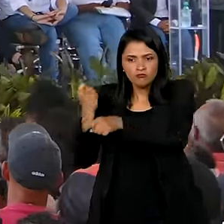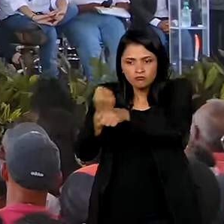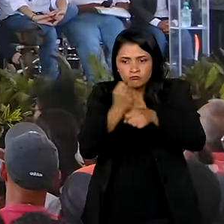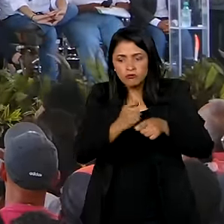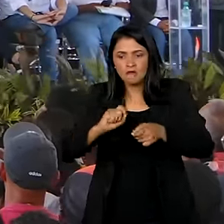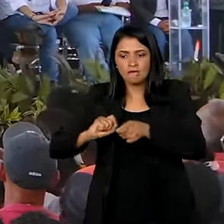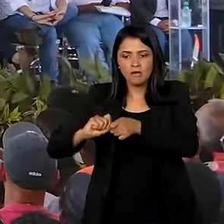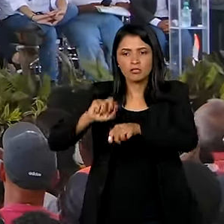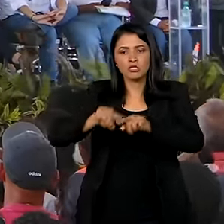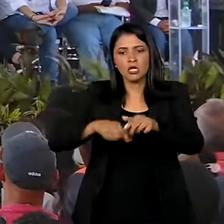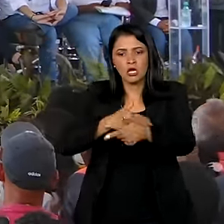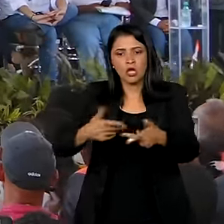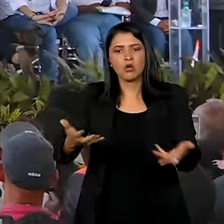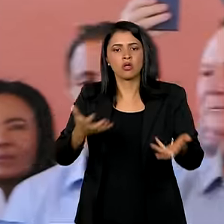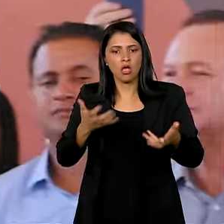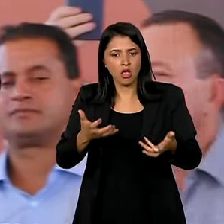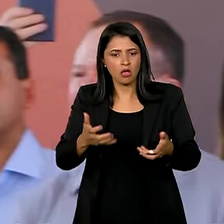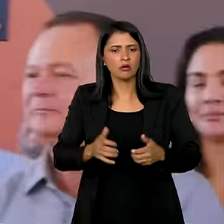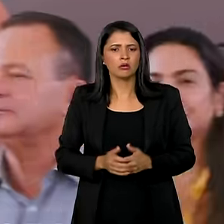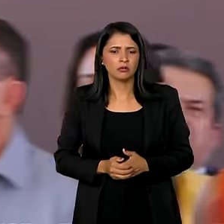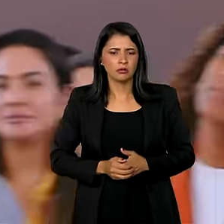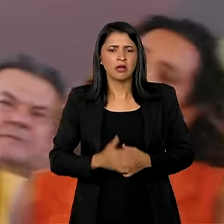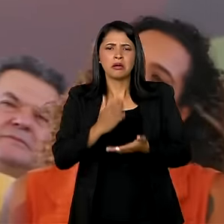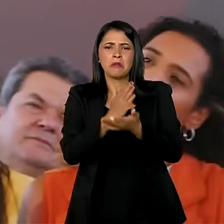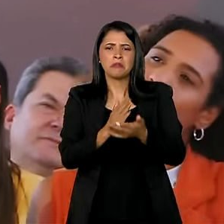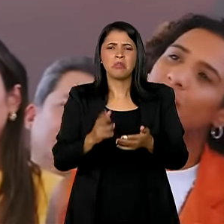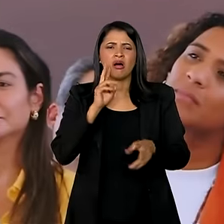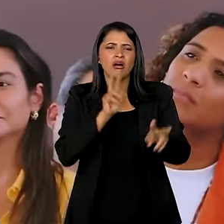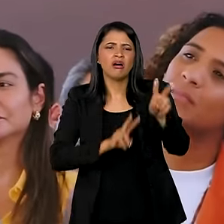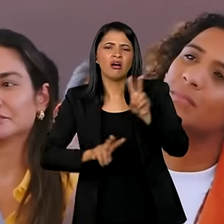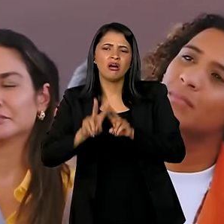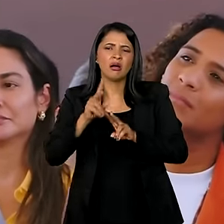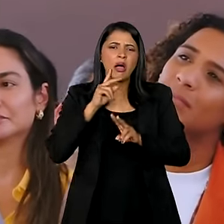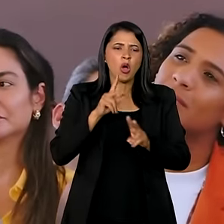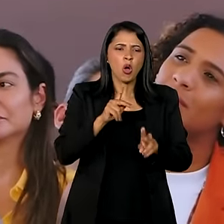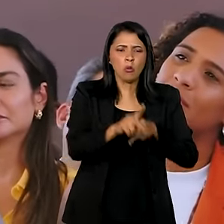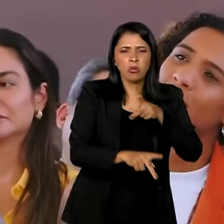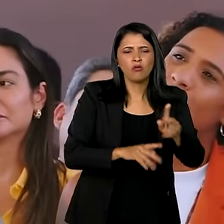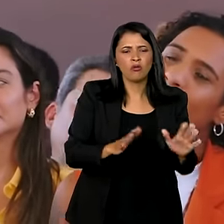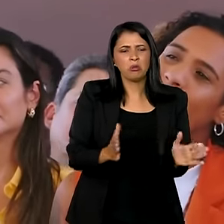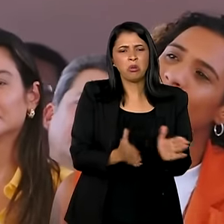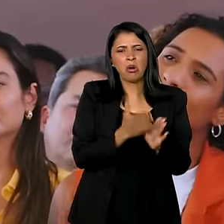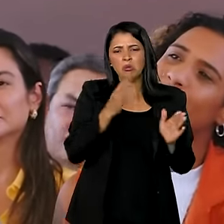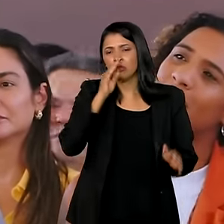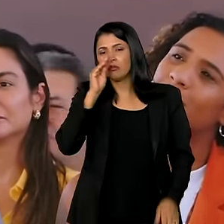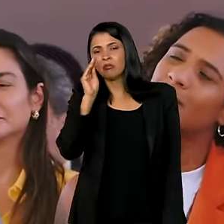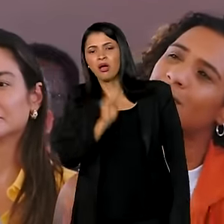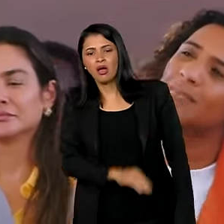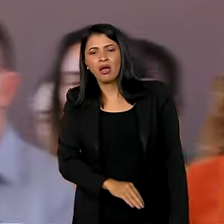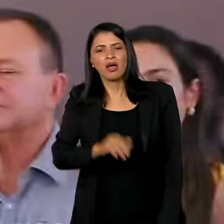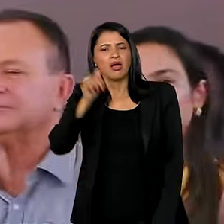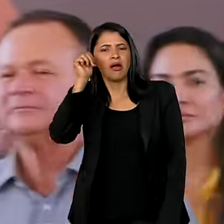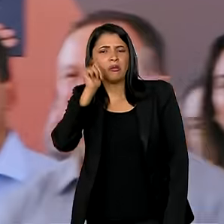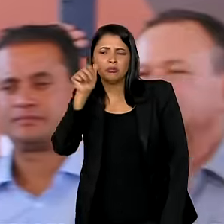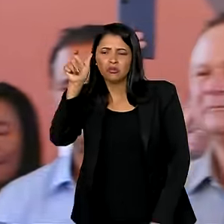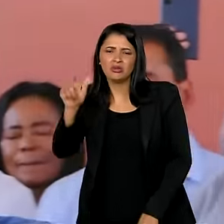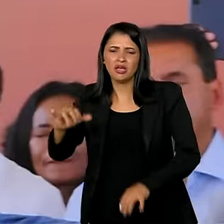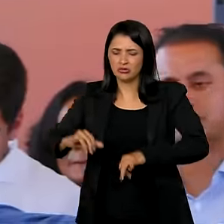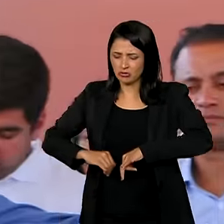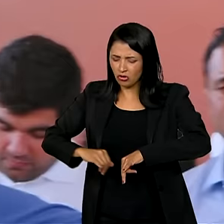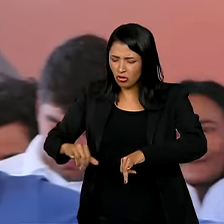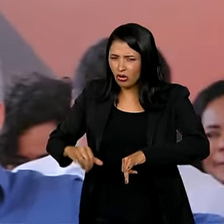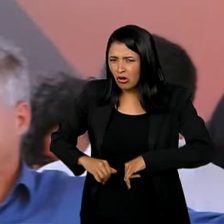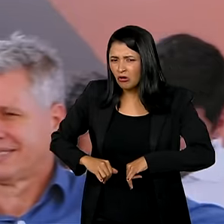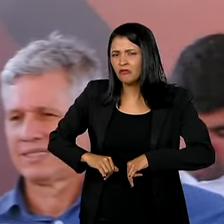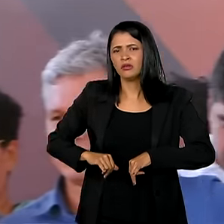país. Eu quero acabar com a invisibilidade do povo pobre, da mulher que é sofrida.